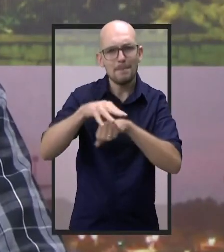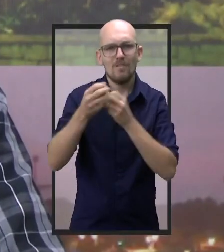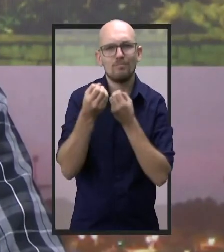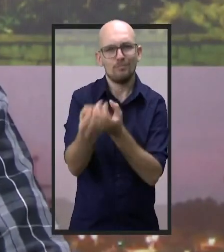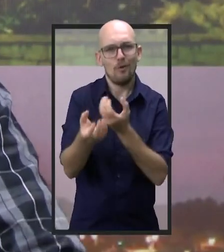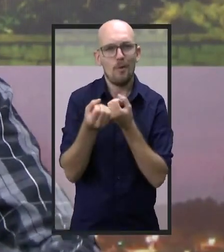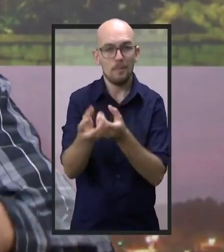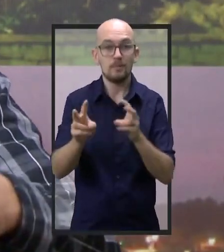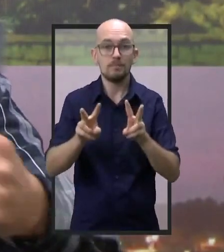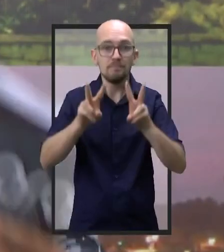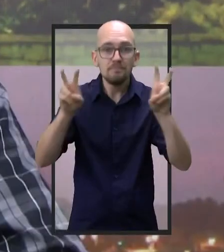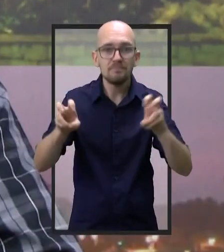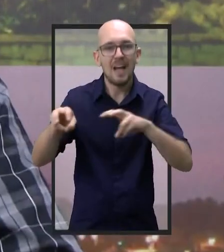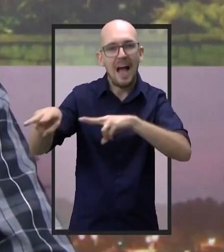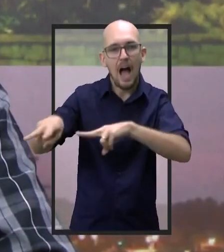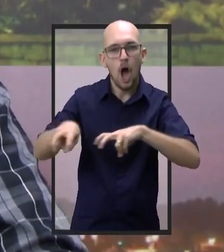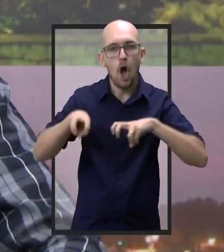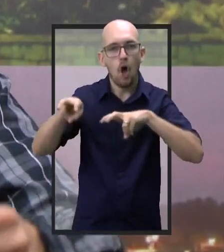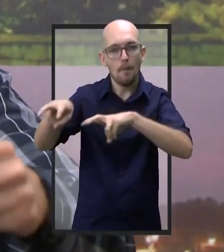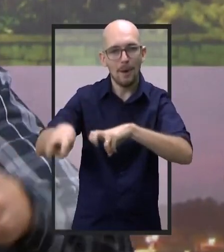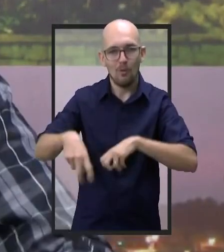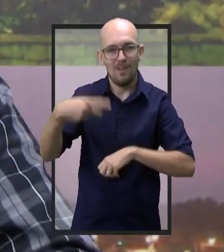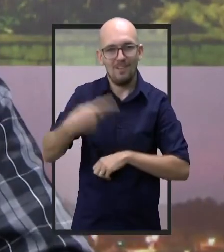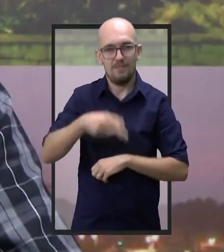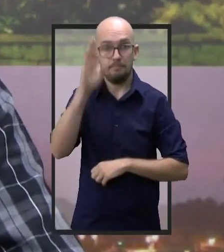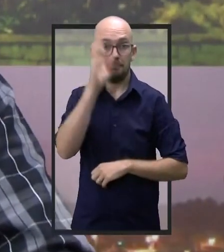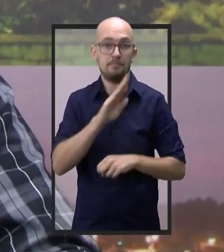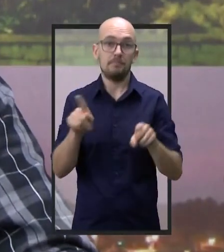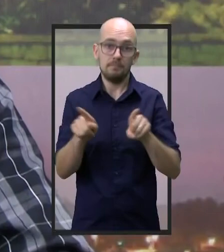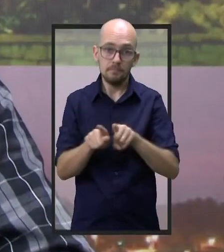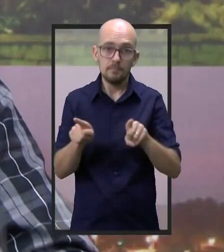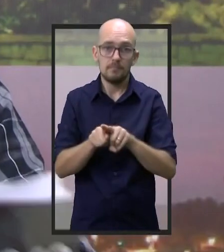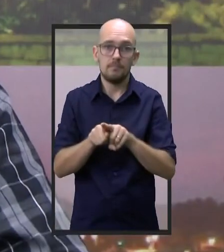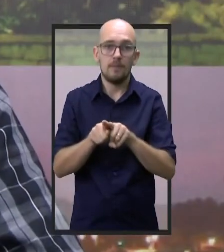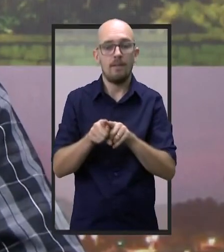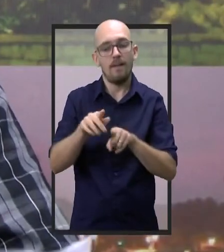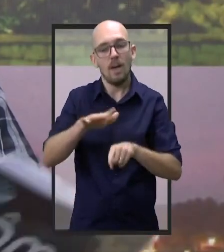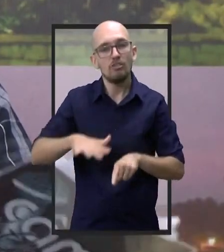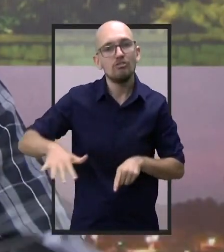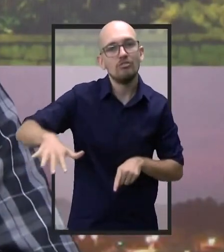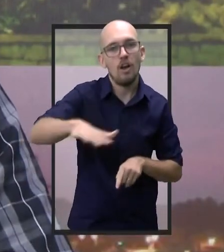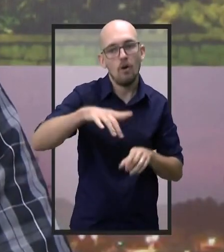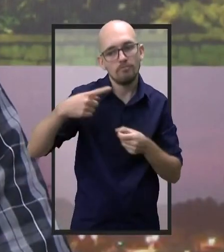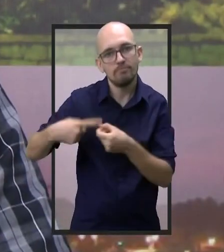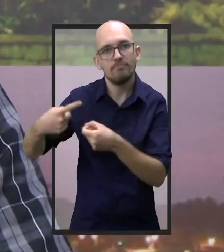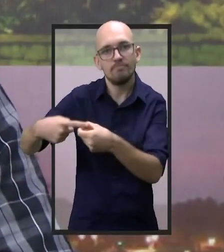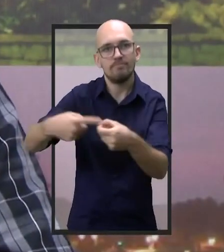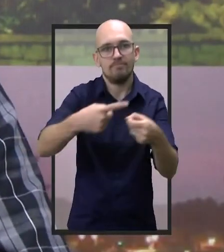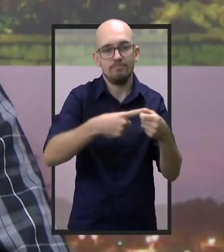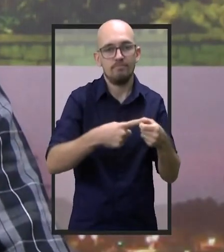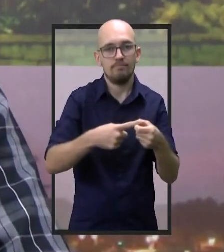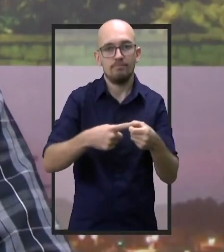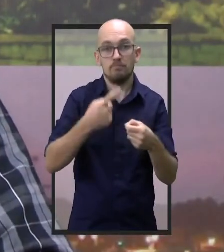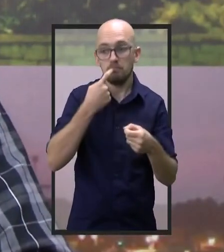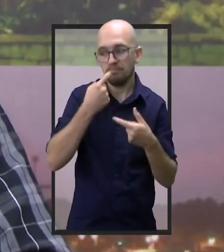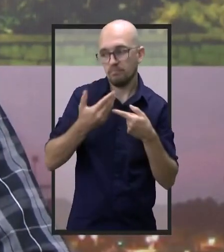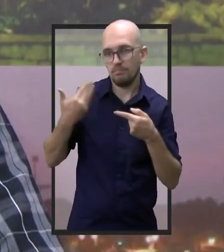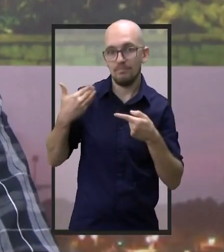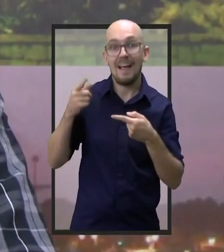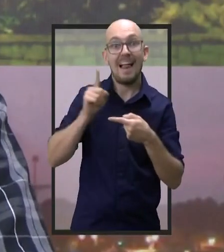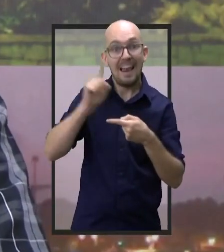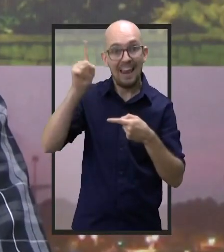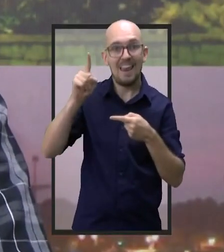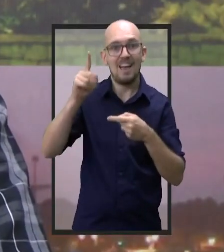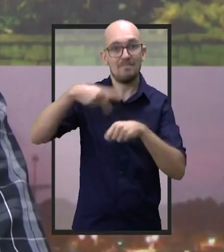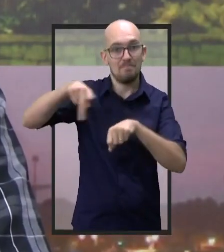questão agropecuária em nosso país e também em nossa região. Ele que recentemente foi eleito lá na Holanda, na